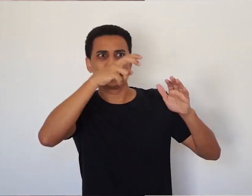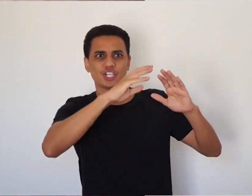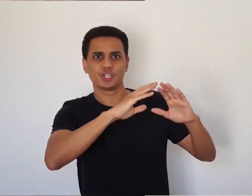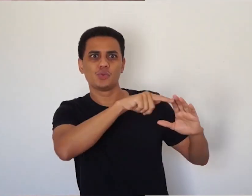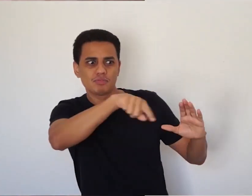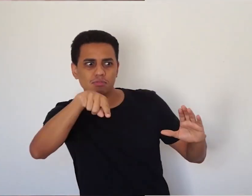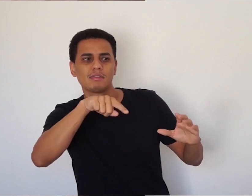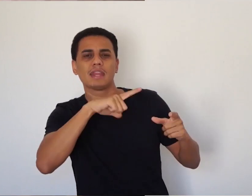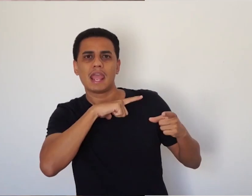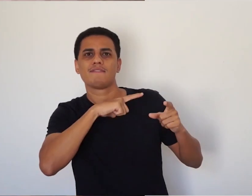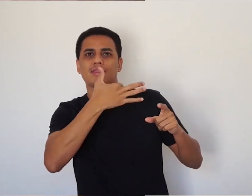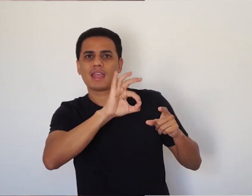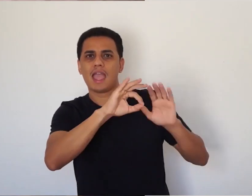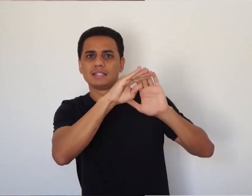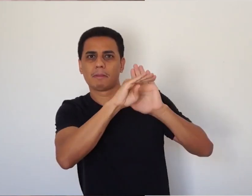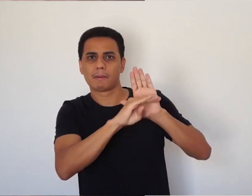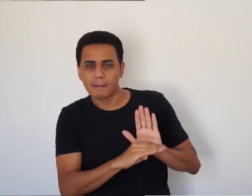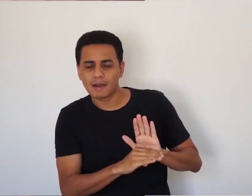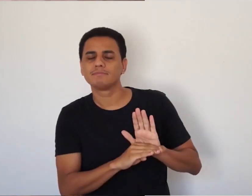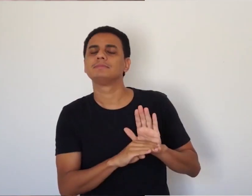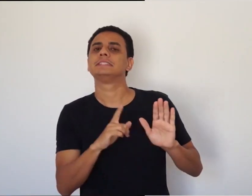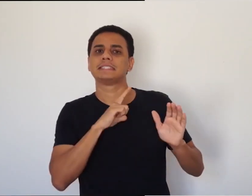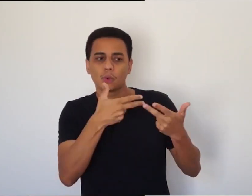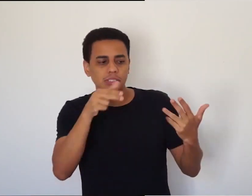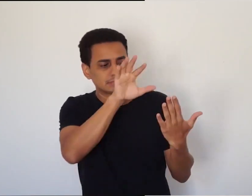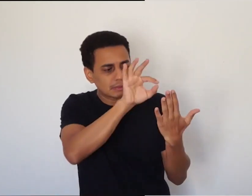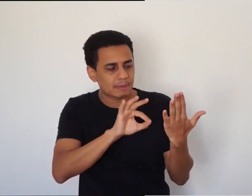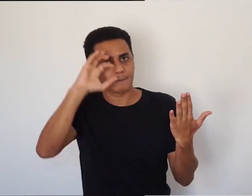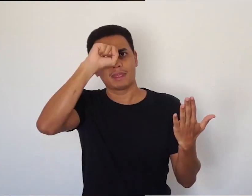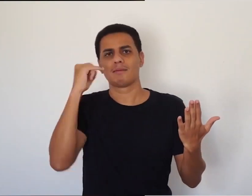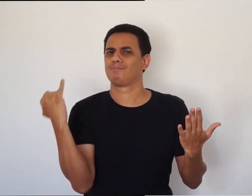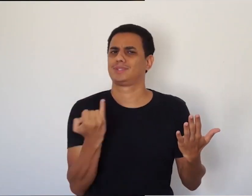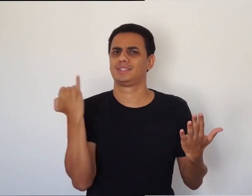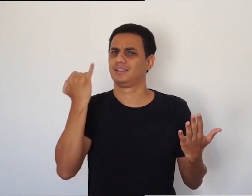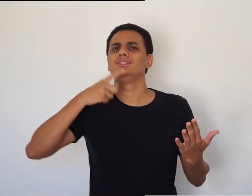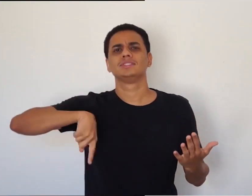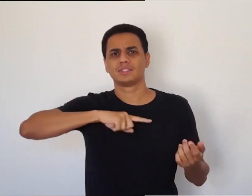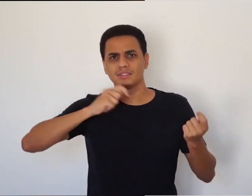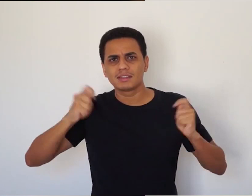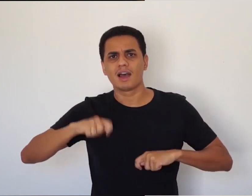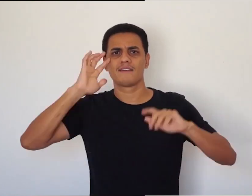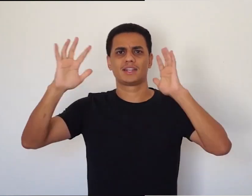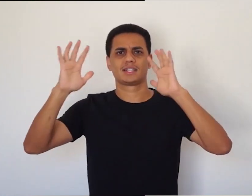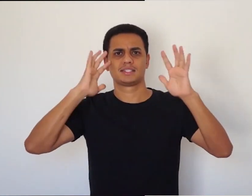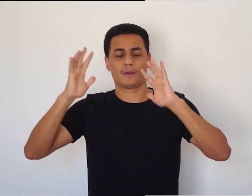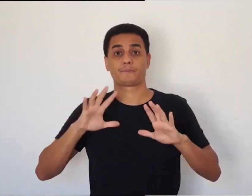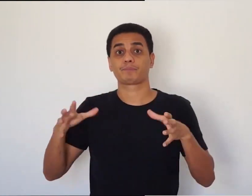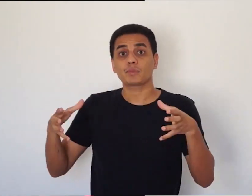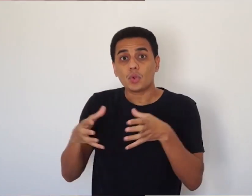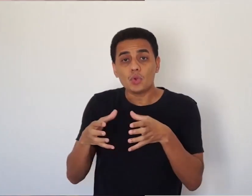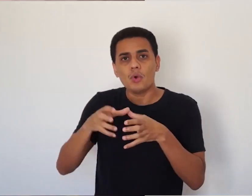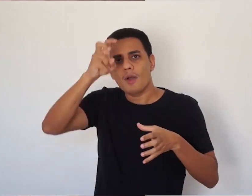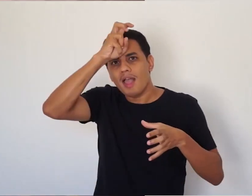tem propósitos muito profundos que eu acredito que podem nos ensinar hoje, que podem nos levar a profundas reflexões